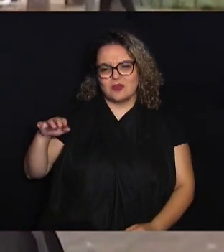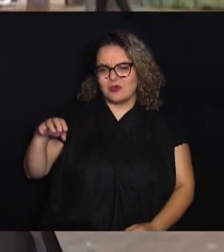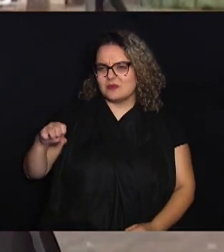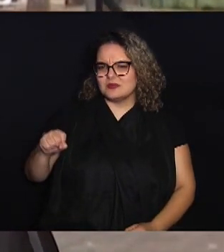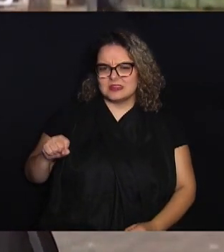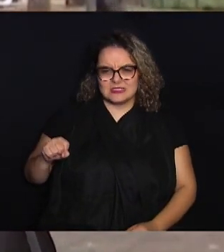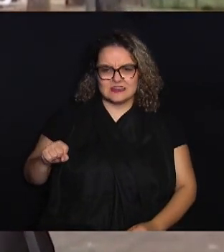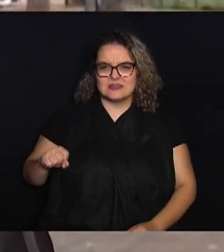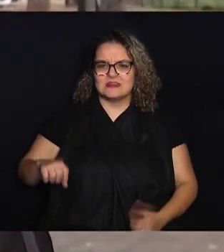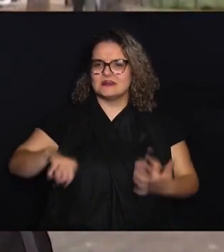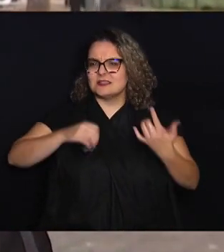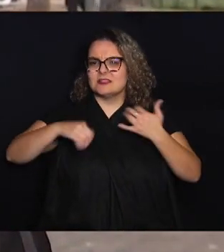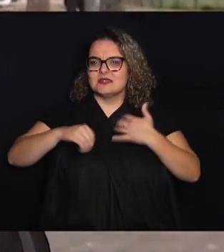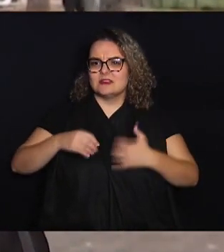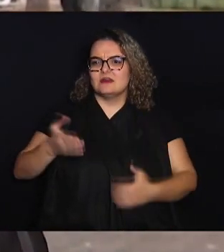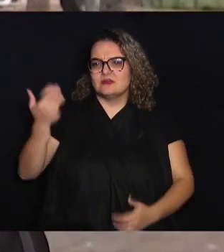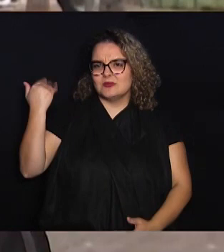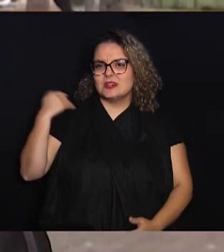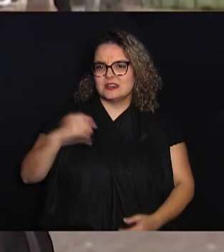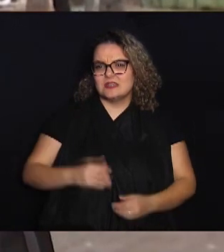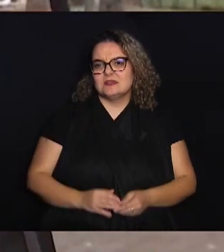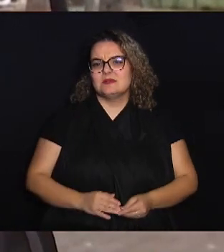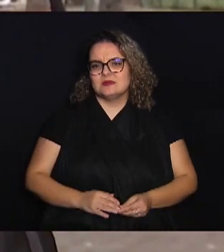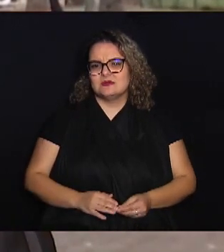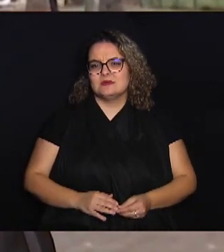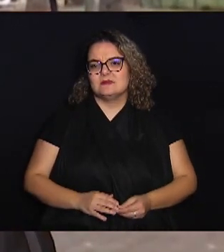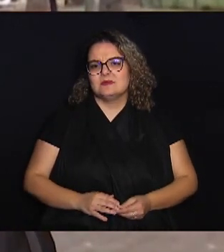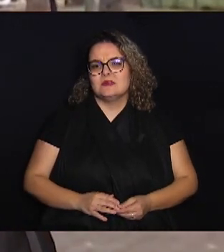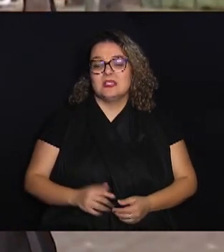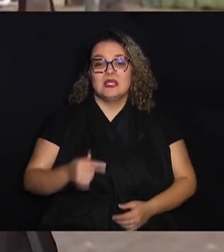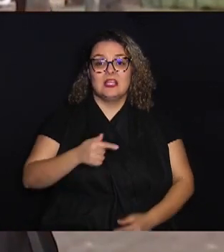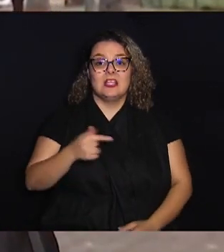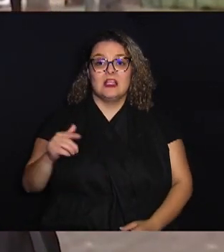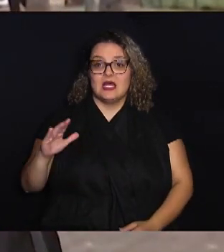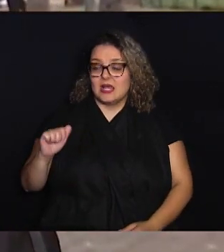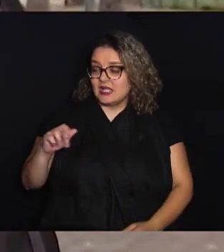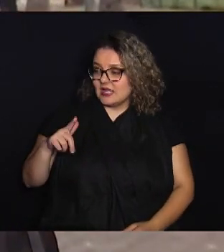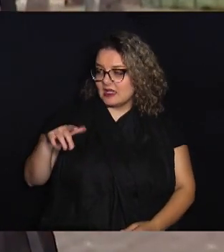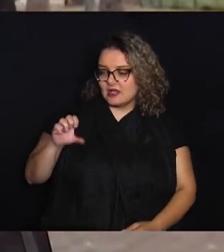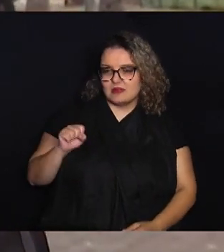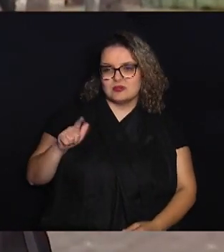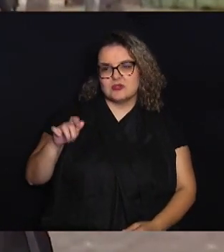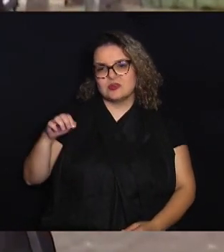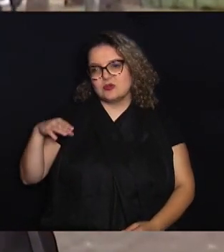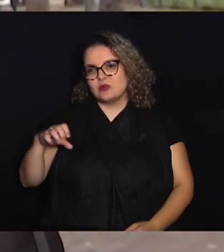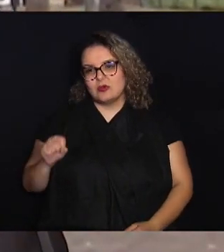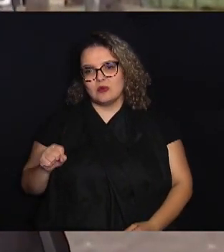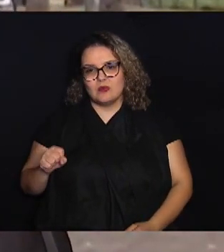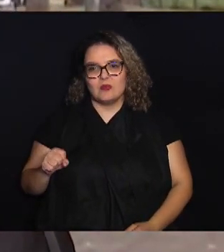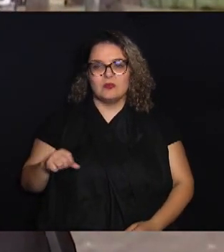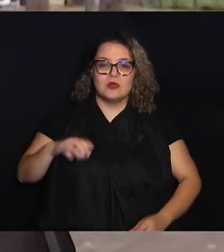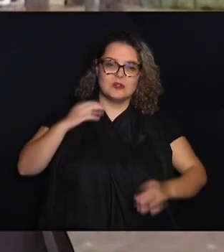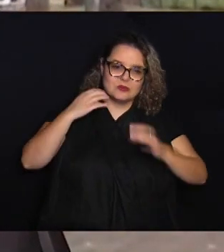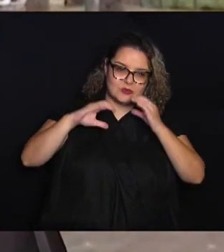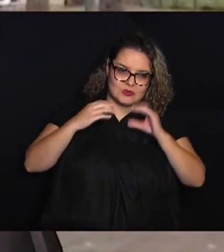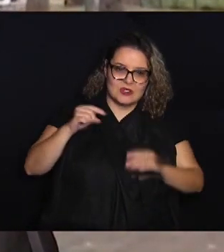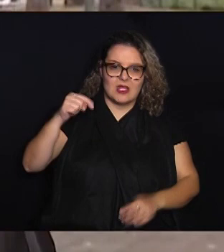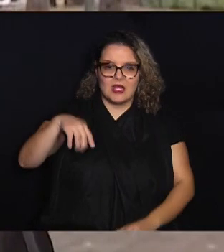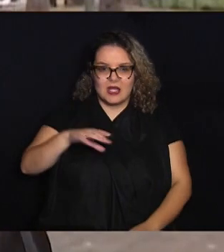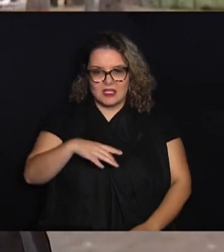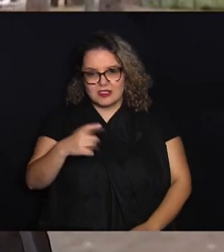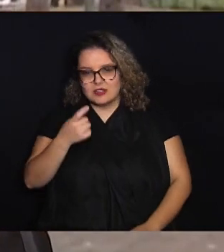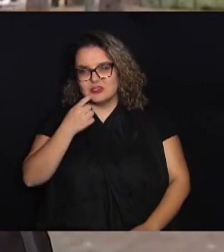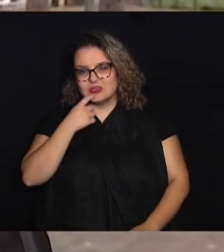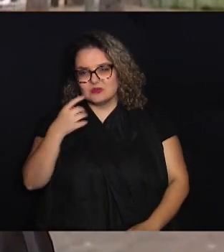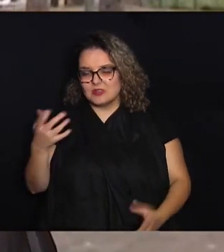na Sinfônica, né? A gente fazia aquela semana Carlos Gomes, aqueles cantores aqui de